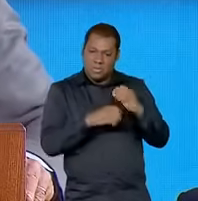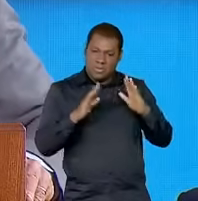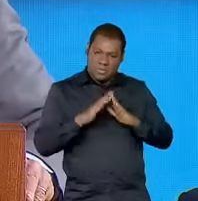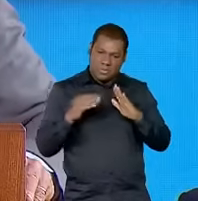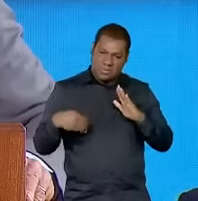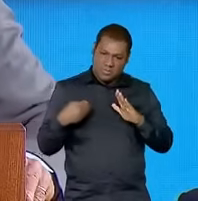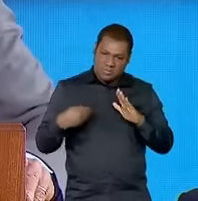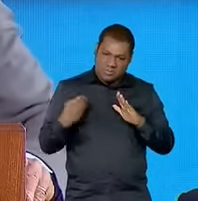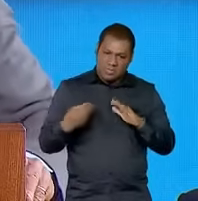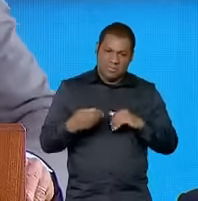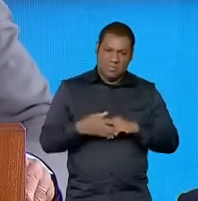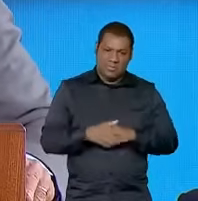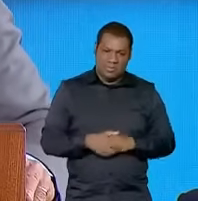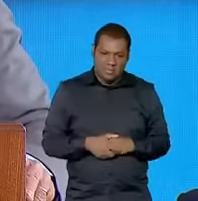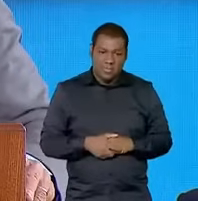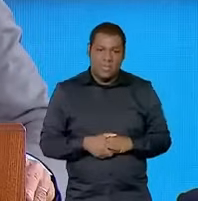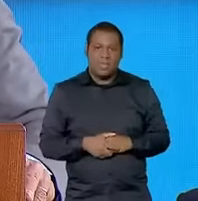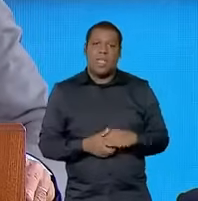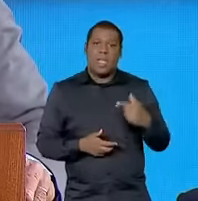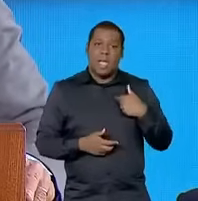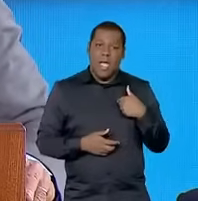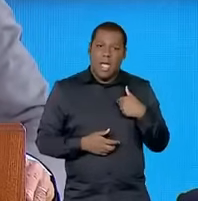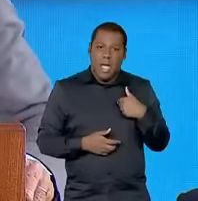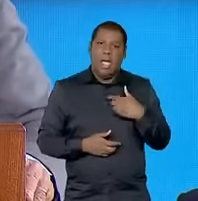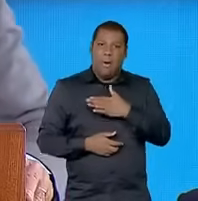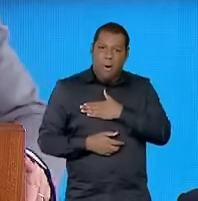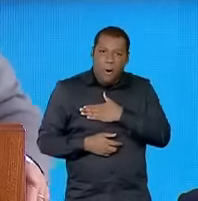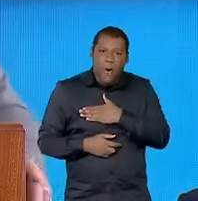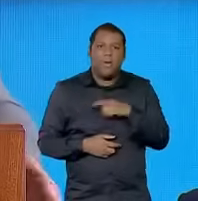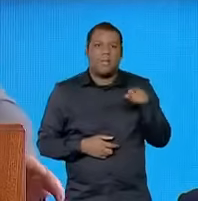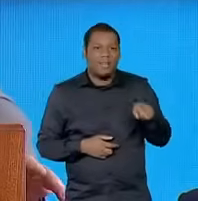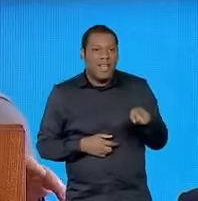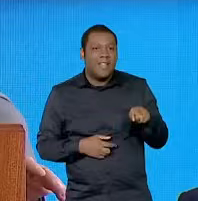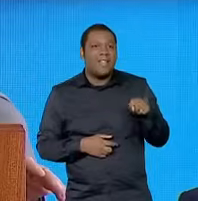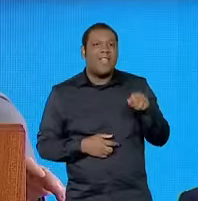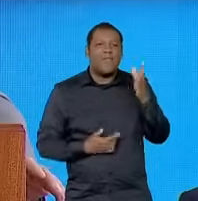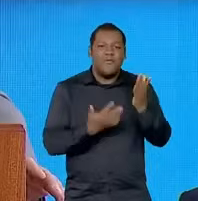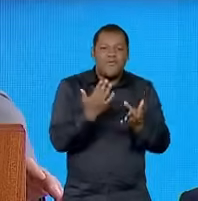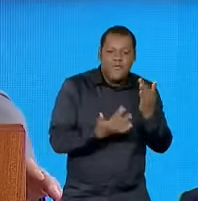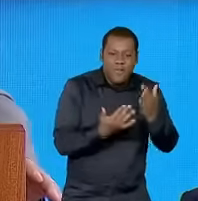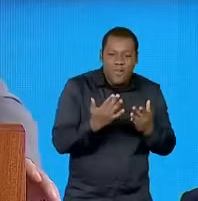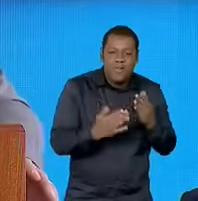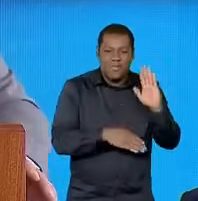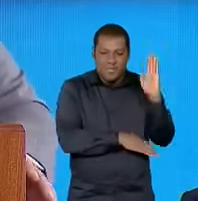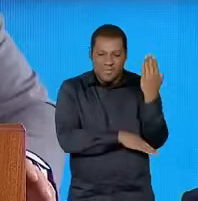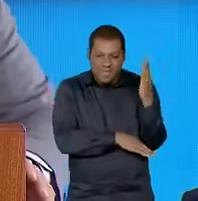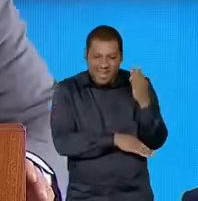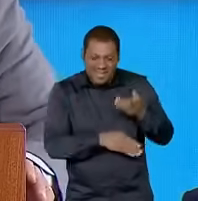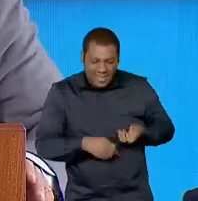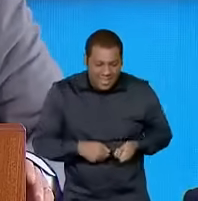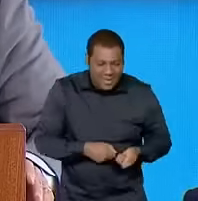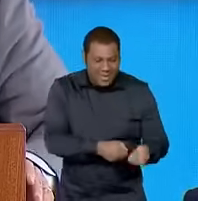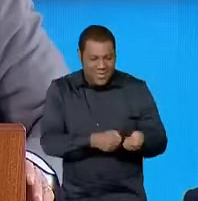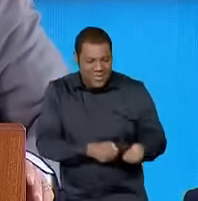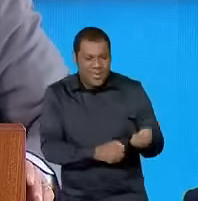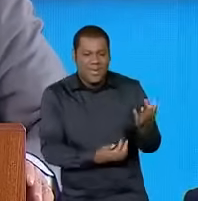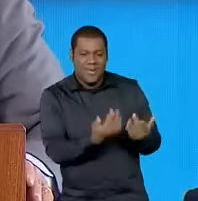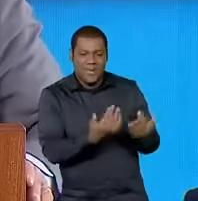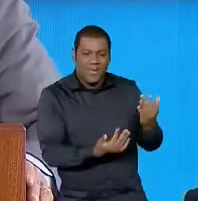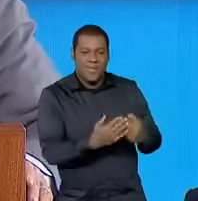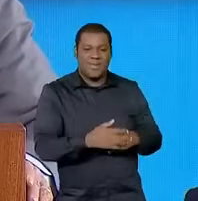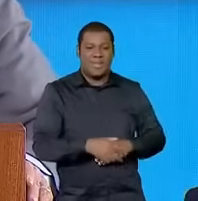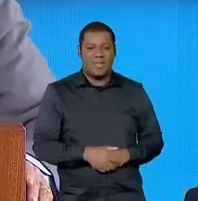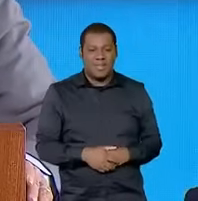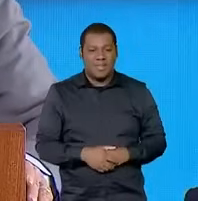não abriria a mão de um fogão a lenha. Não abriria a mão de um fogão a lenha. Eu, aonde eu moro lá em São Bernardo, eu sempre